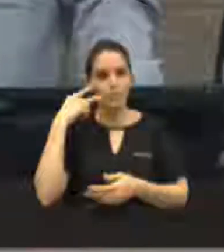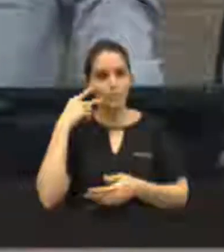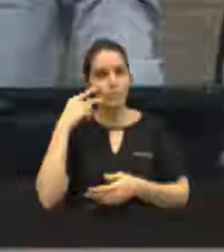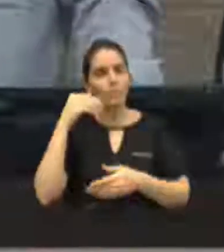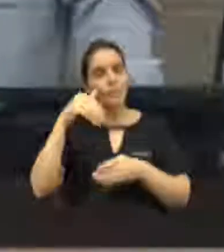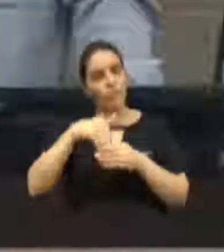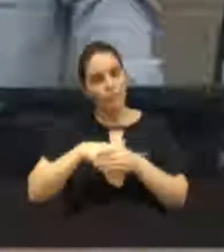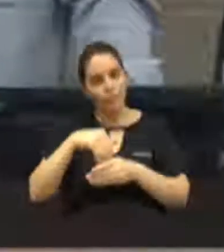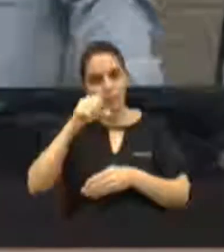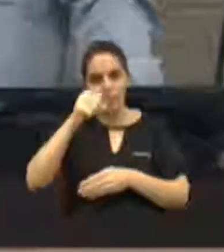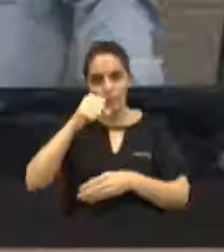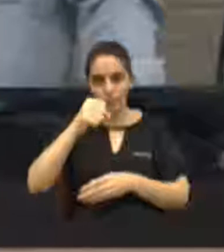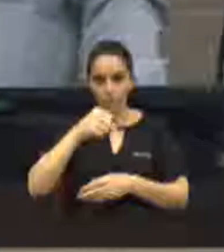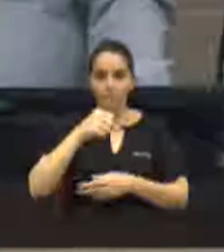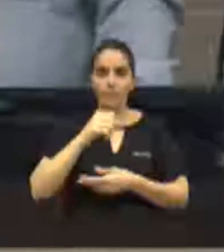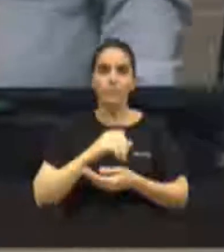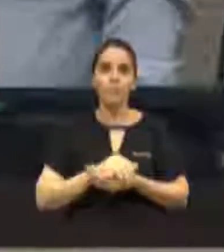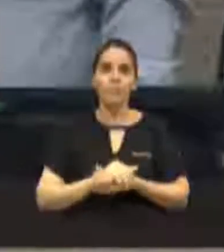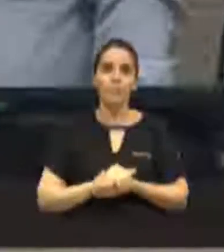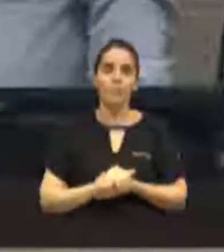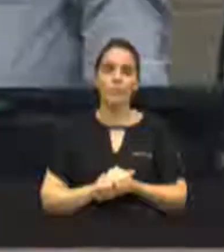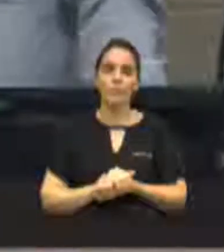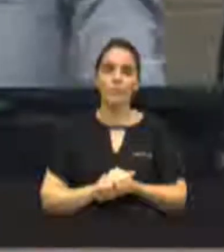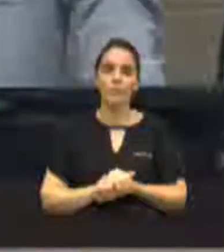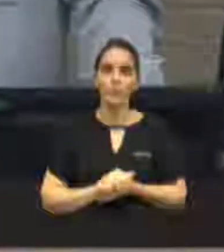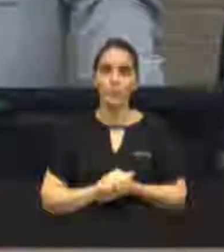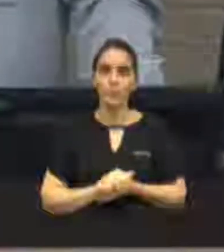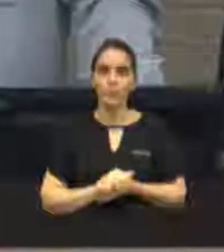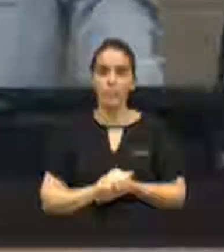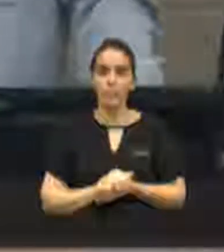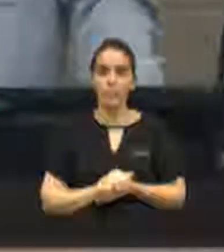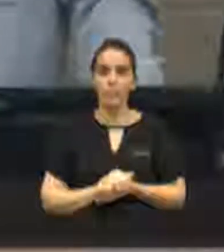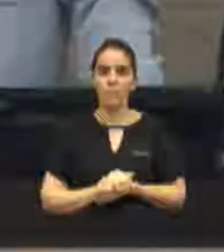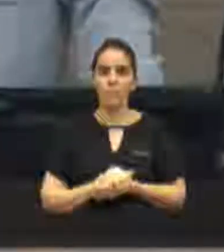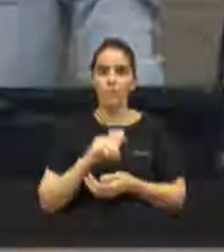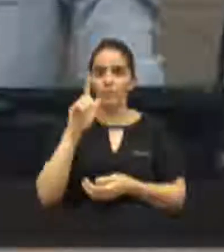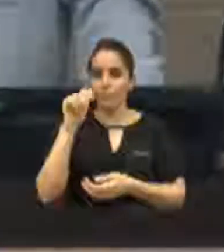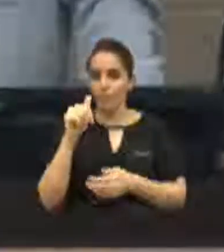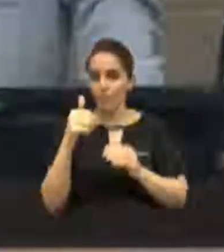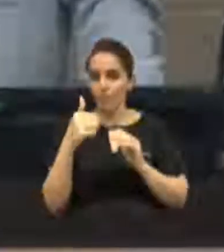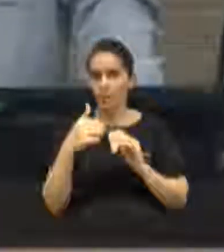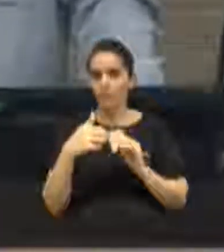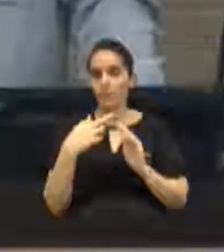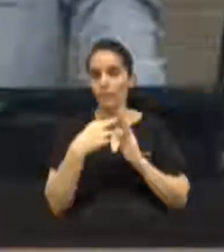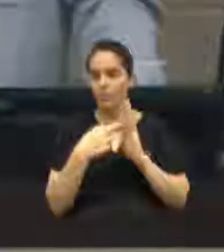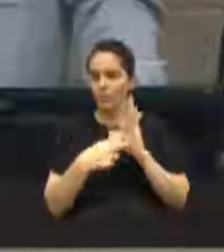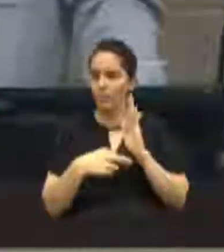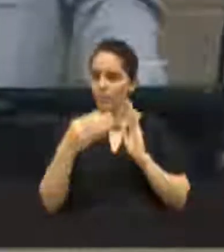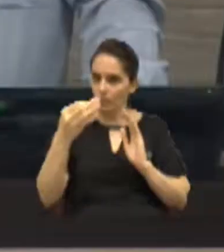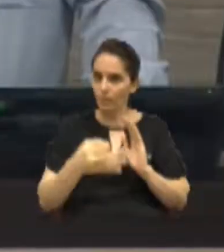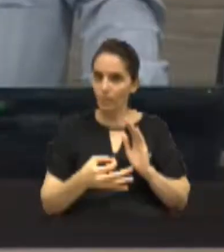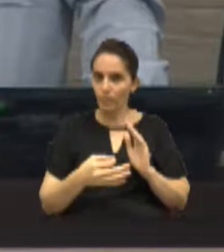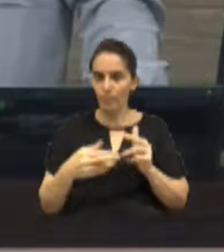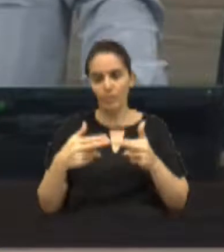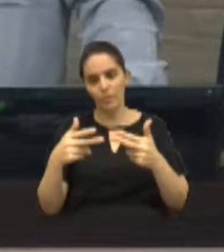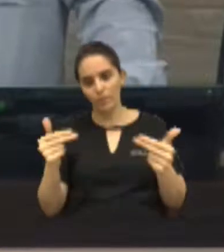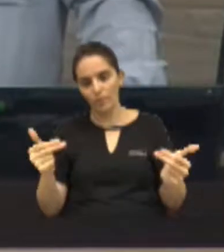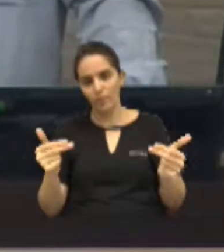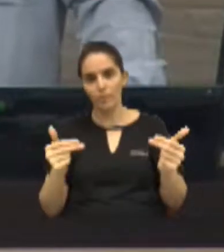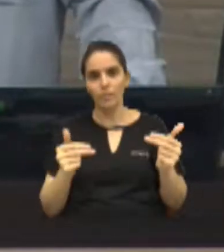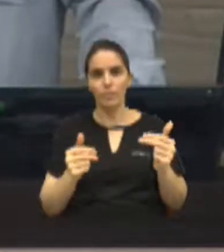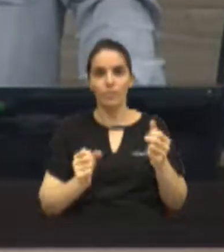partes dessa Câmara Municipal da presente propositura após o regular trâmite. Então, tem várias